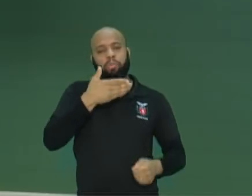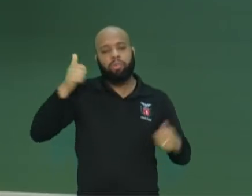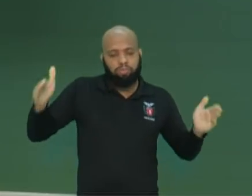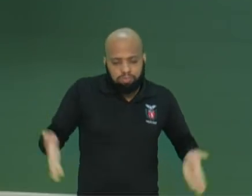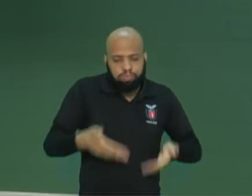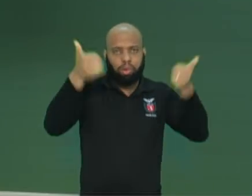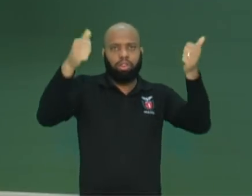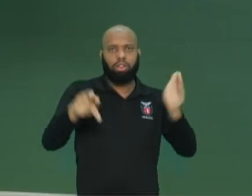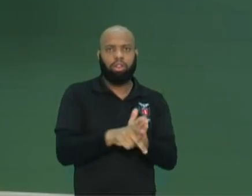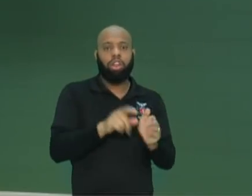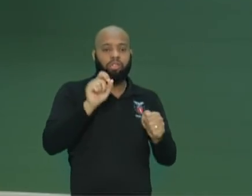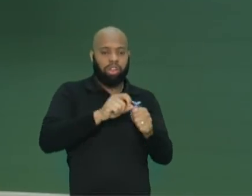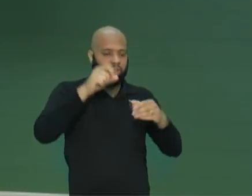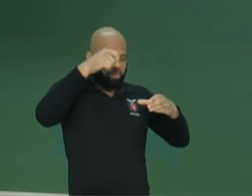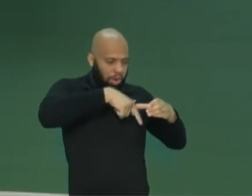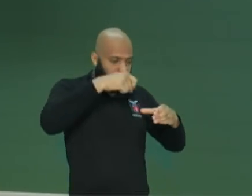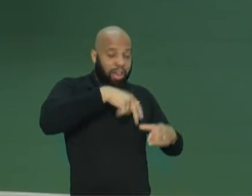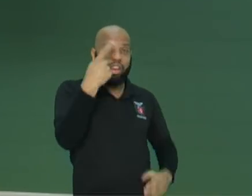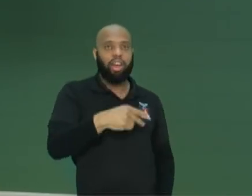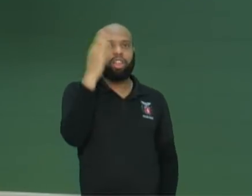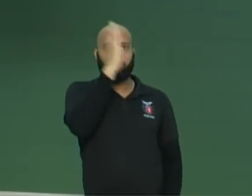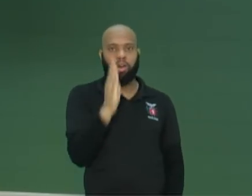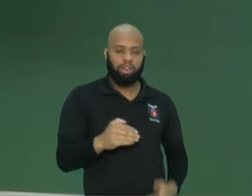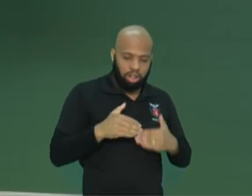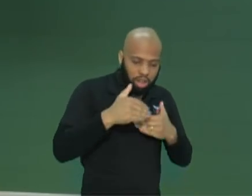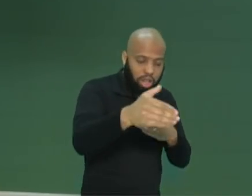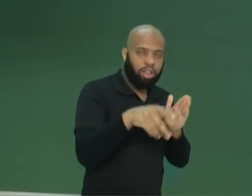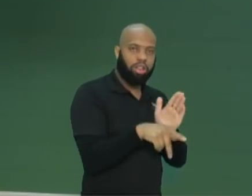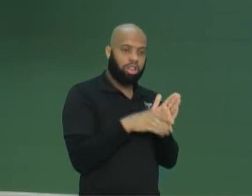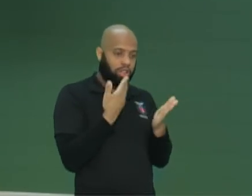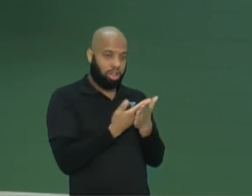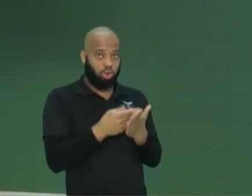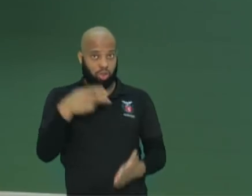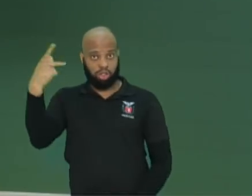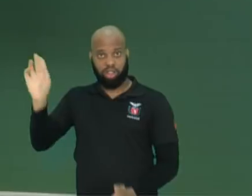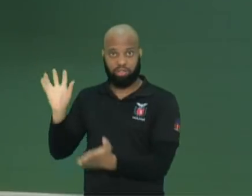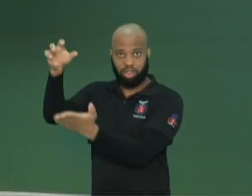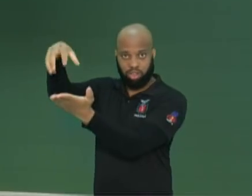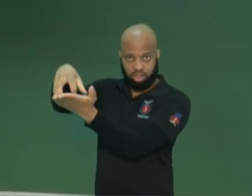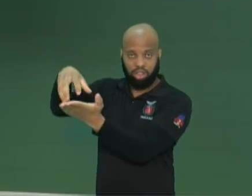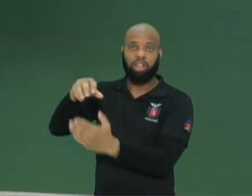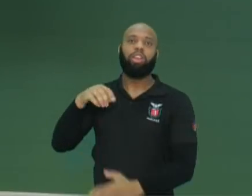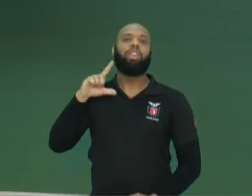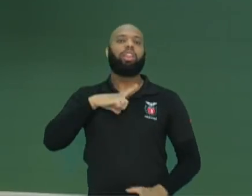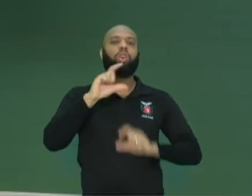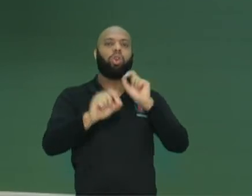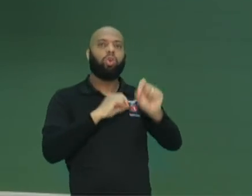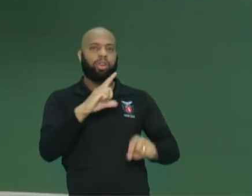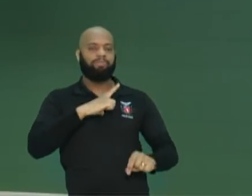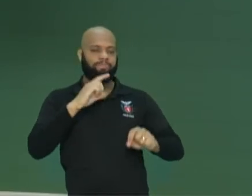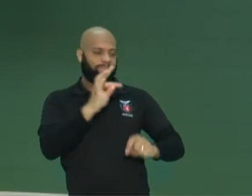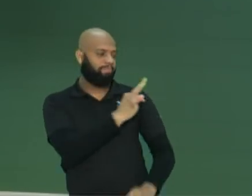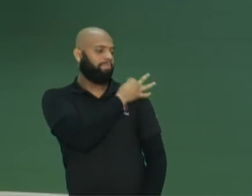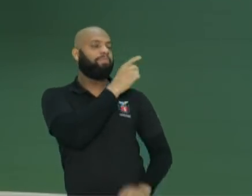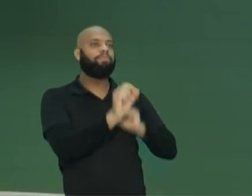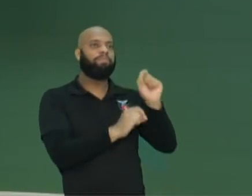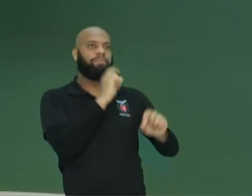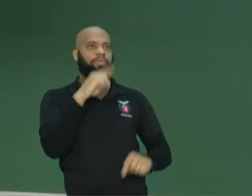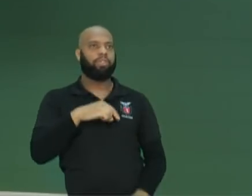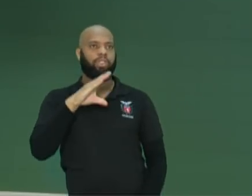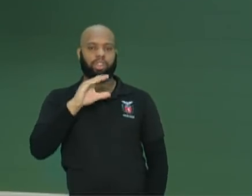né? E aí, no Brasil, a partir dos estudos da Embrapa, a gente tem principalmente uma técnica ali que é chamada